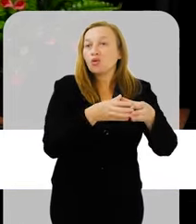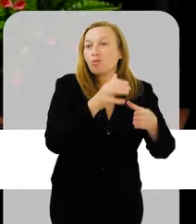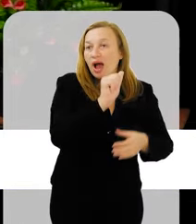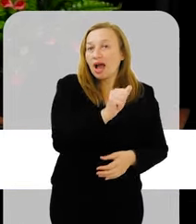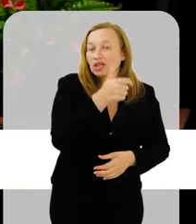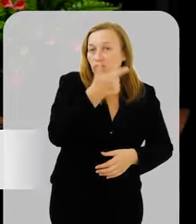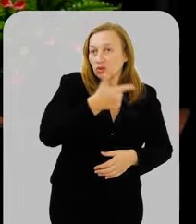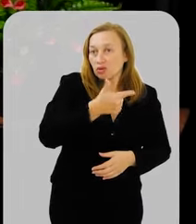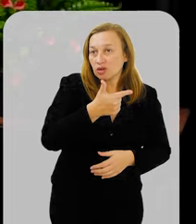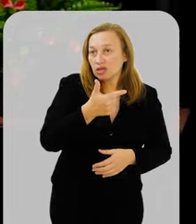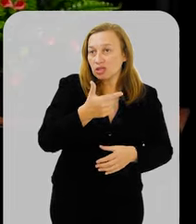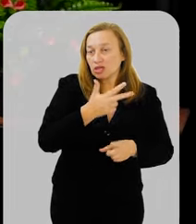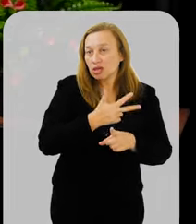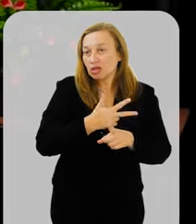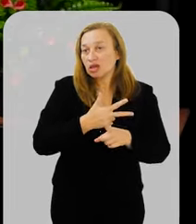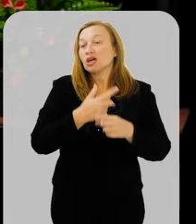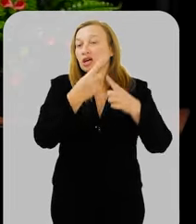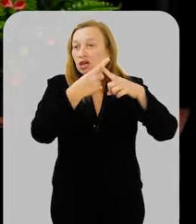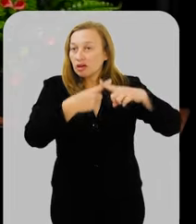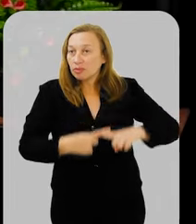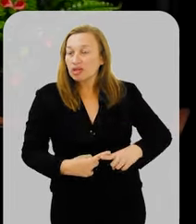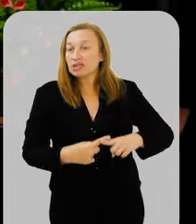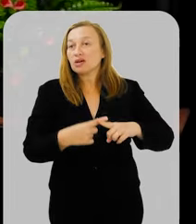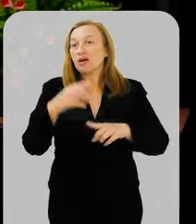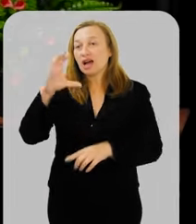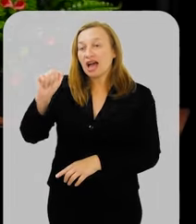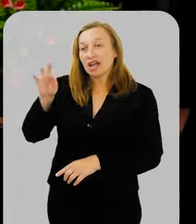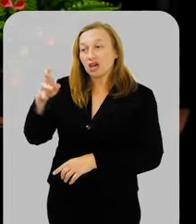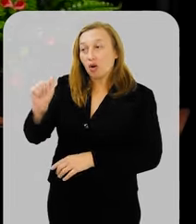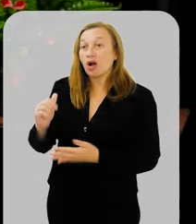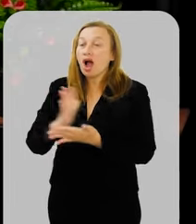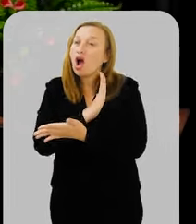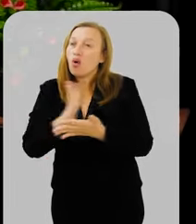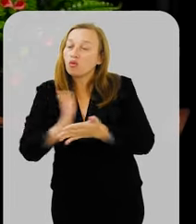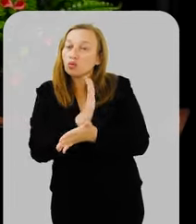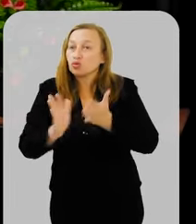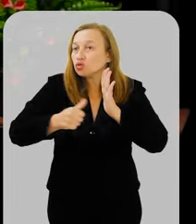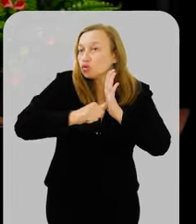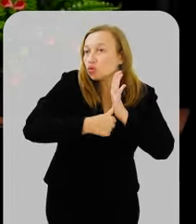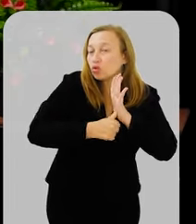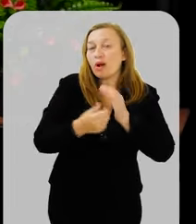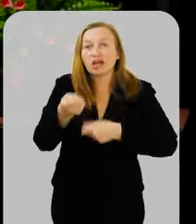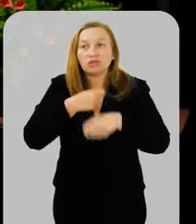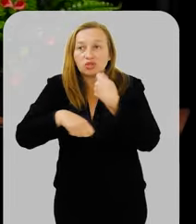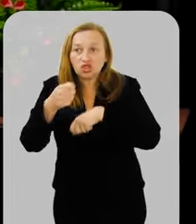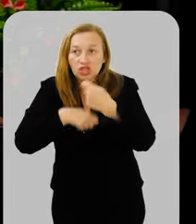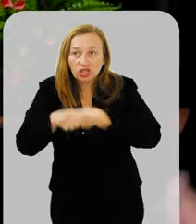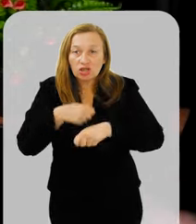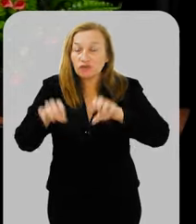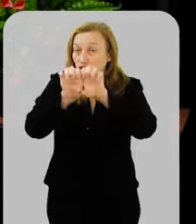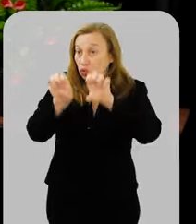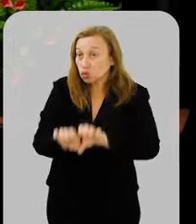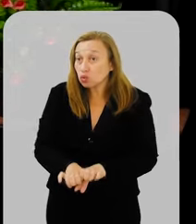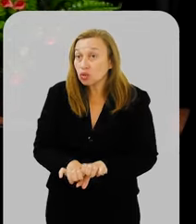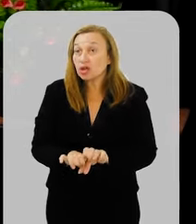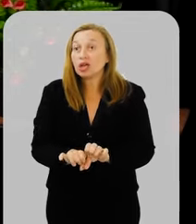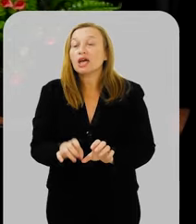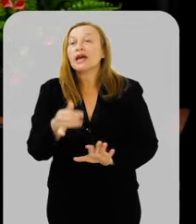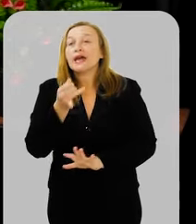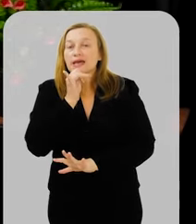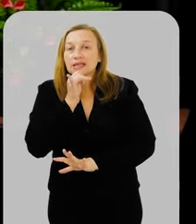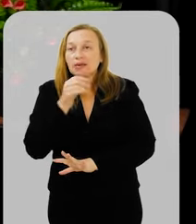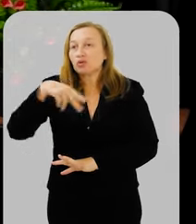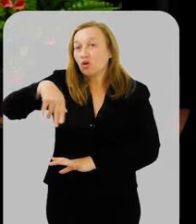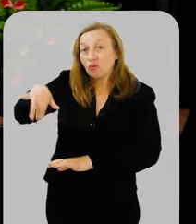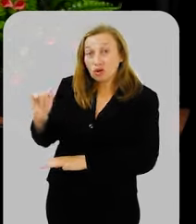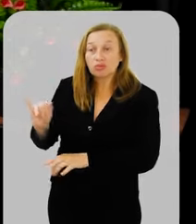Série A2 do Campeonato Carioca, em alguns clubes, né, que estão demonstrando uma boa estrutura, tanto administrativa e tudo mais. A gente puxa o